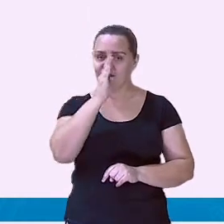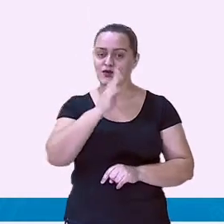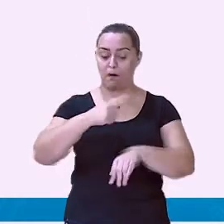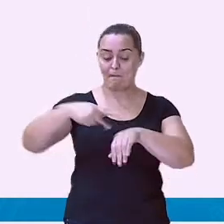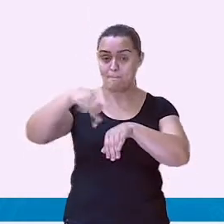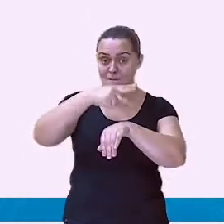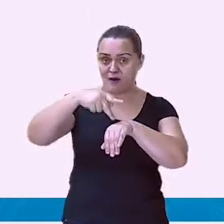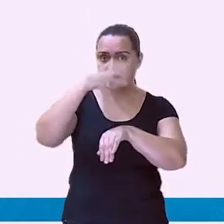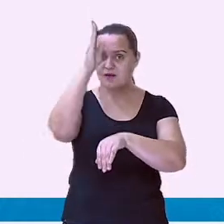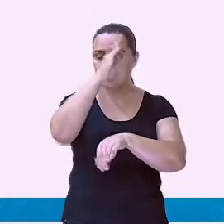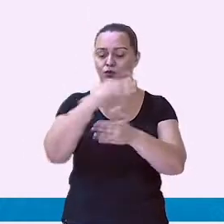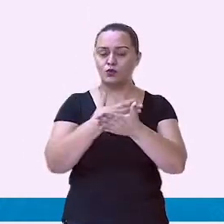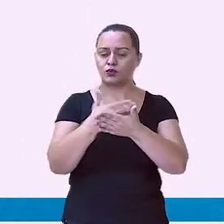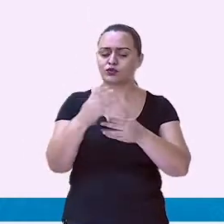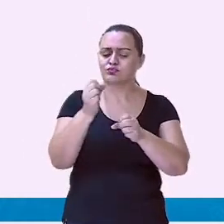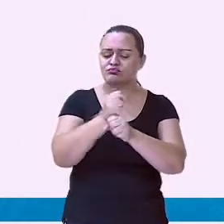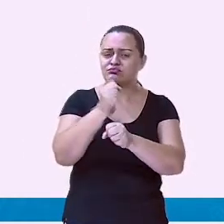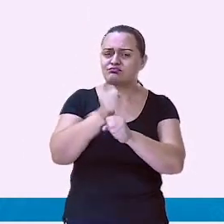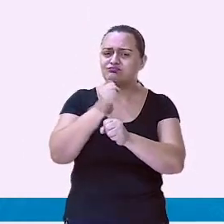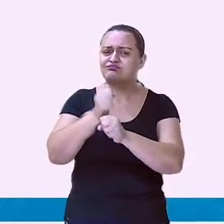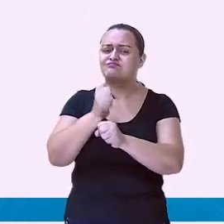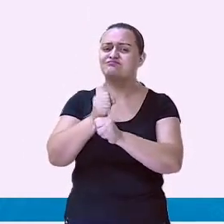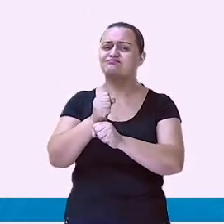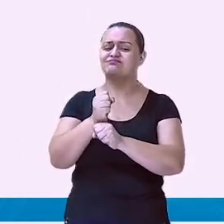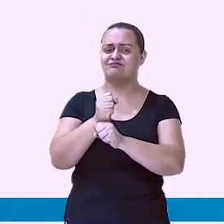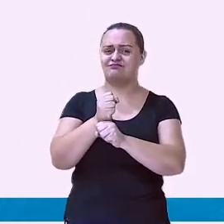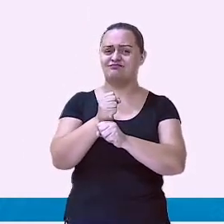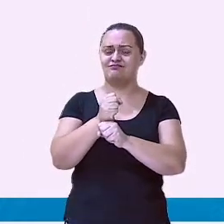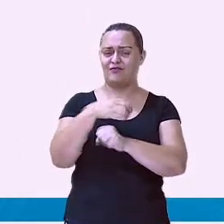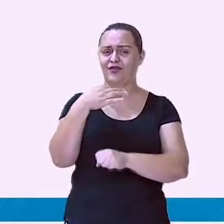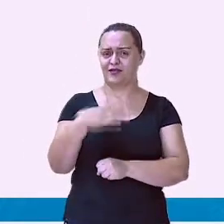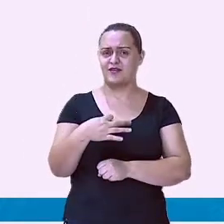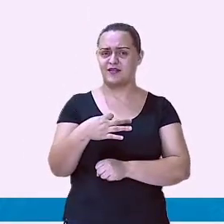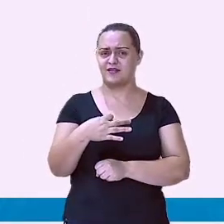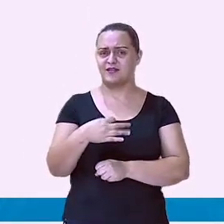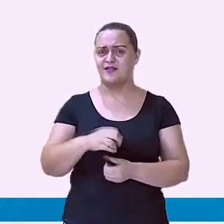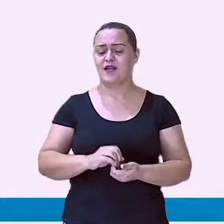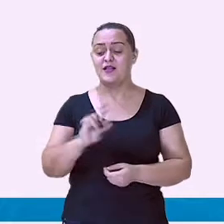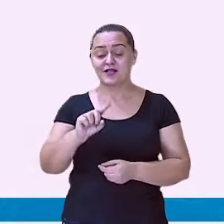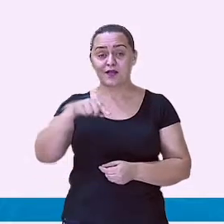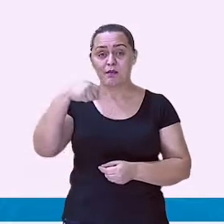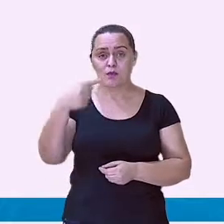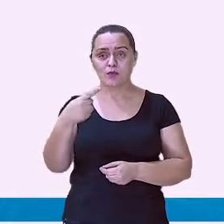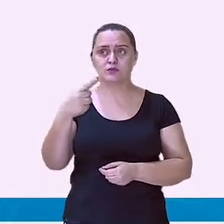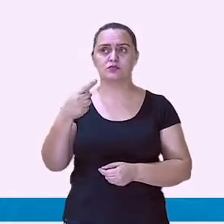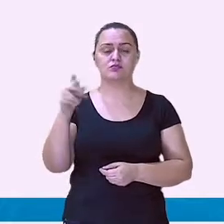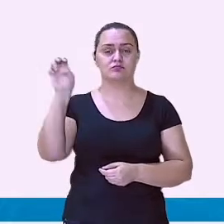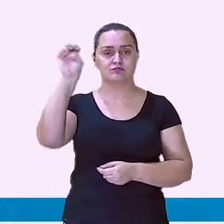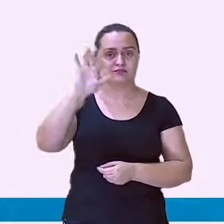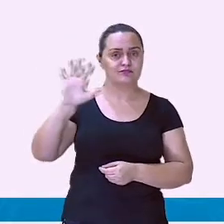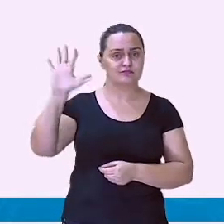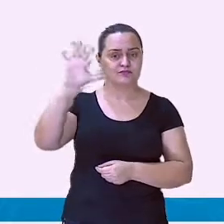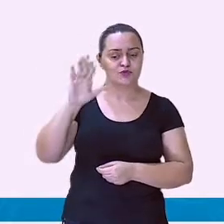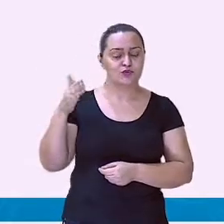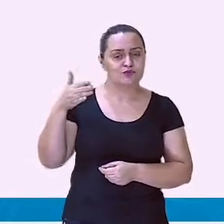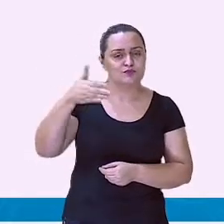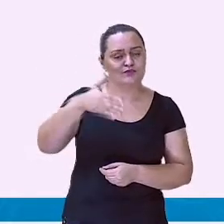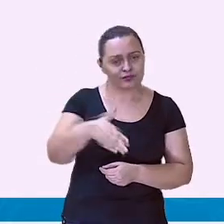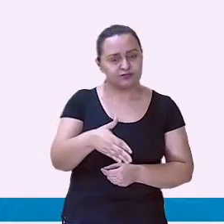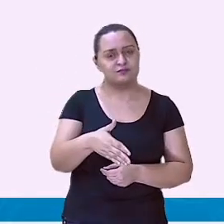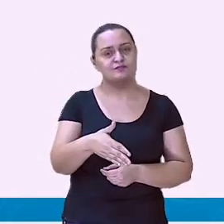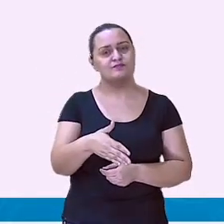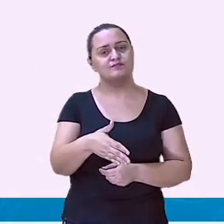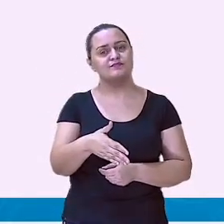e ele foi adentrando nesse país. Agora, é interessante, porque antes mesmo dele